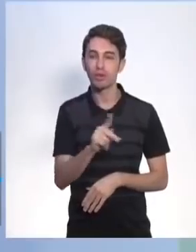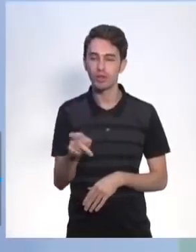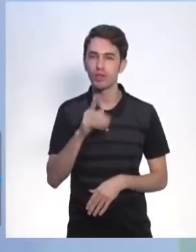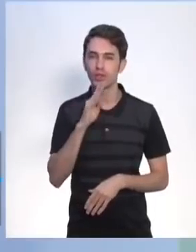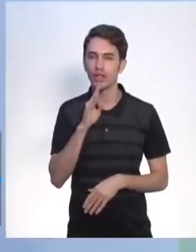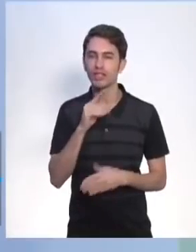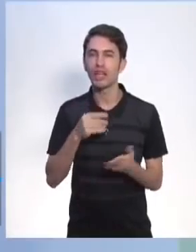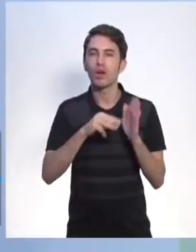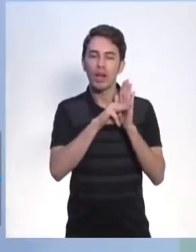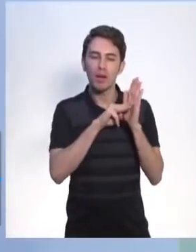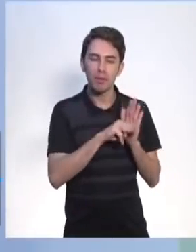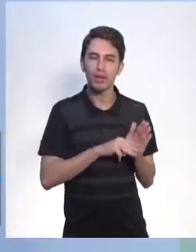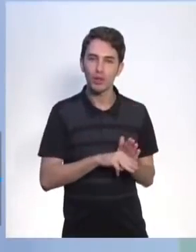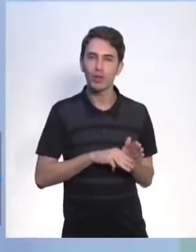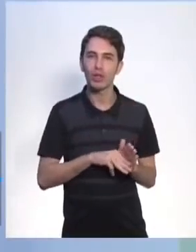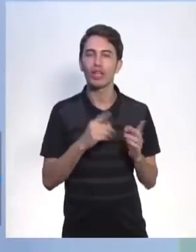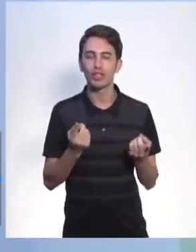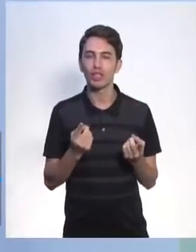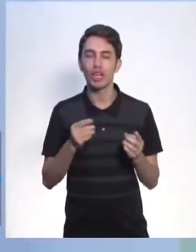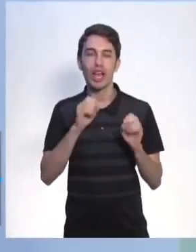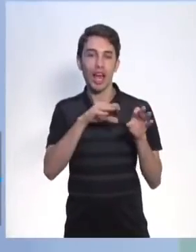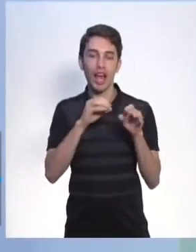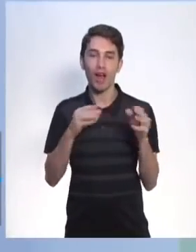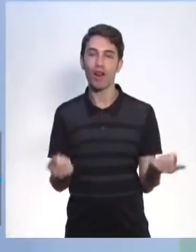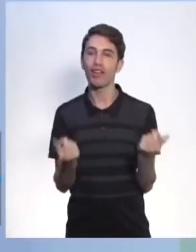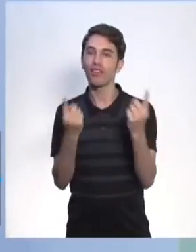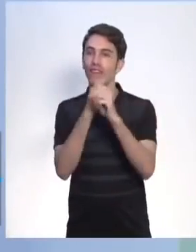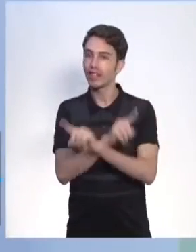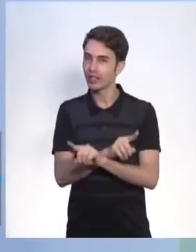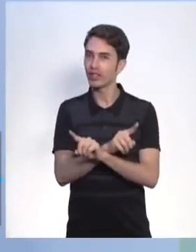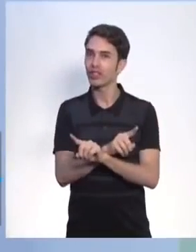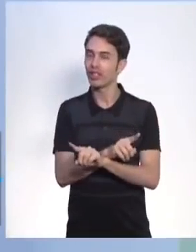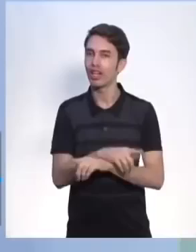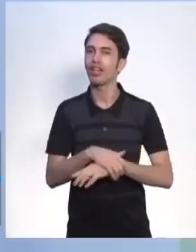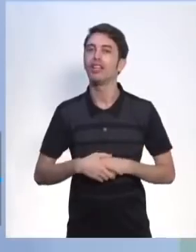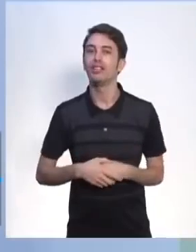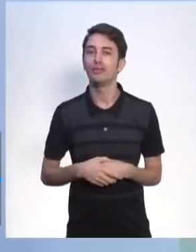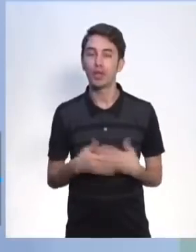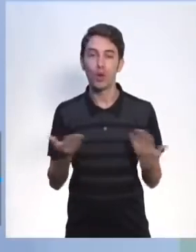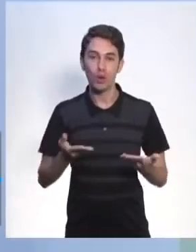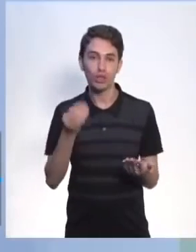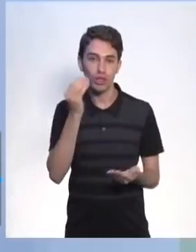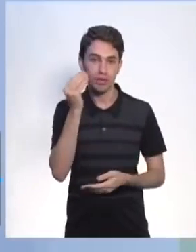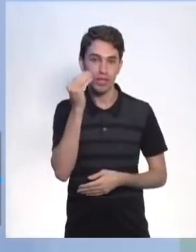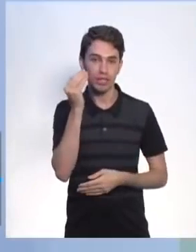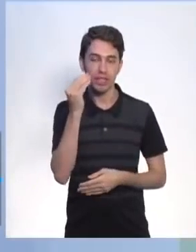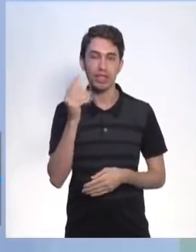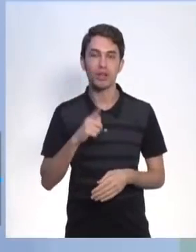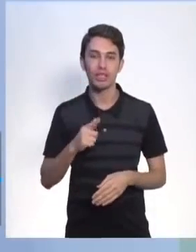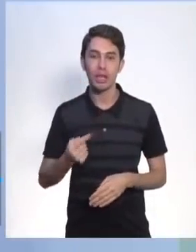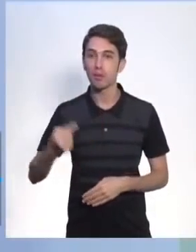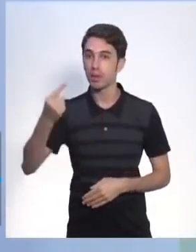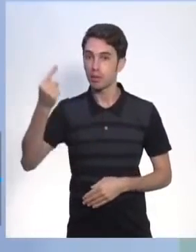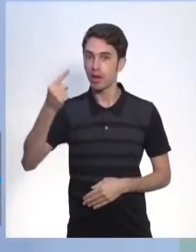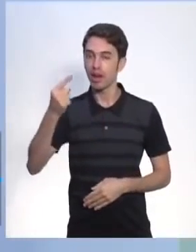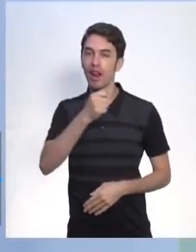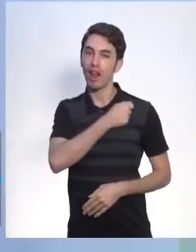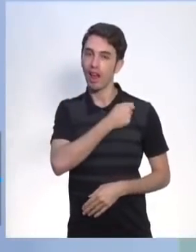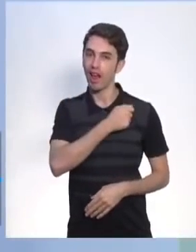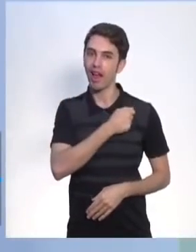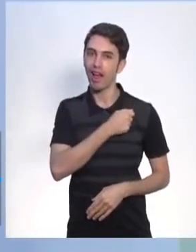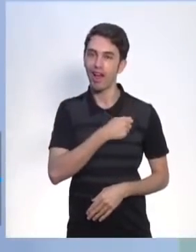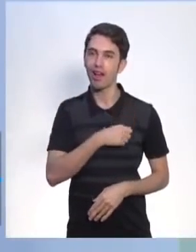das metodologias que a gente chama aí de aula invertida, né? Então estamos tentando aqui, hoje é a primeira aula, então ela vai